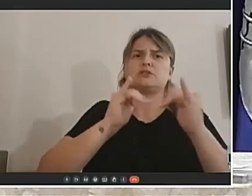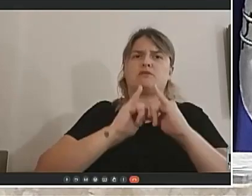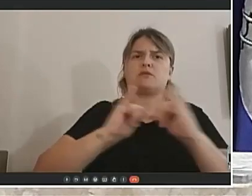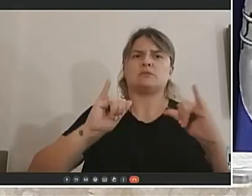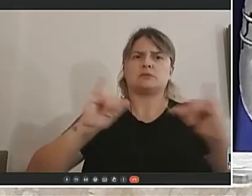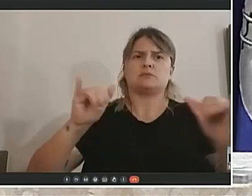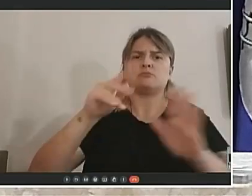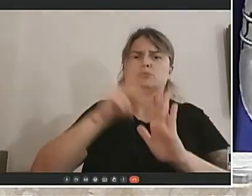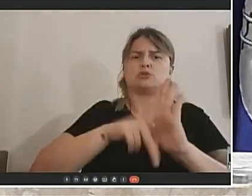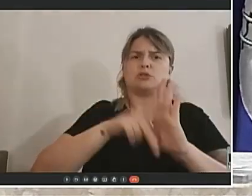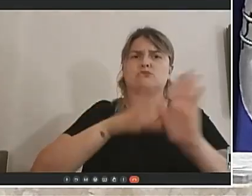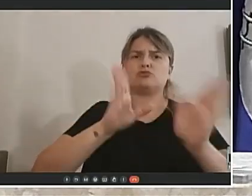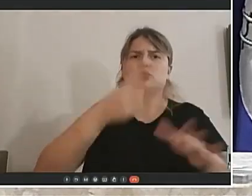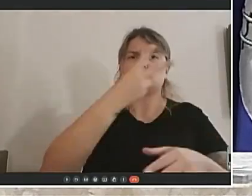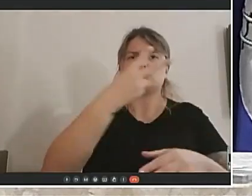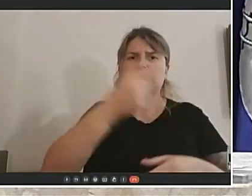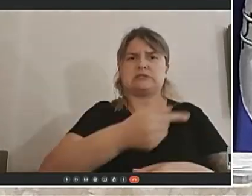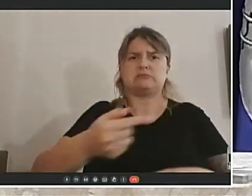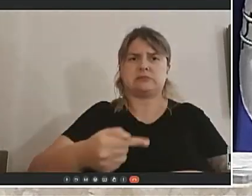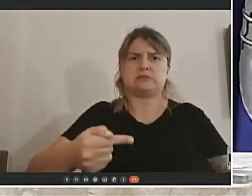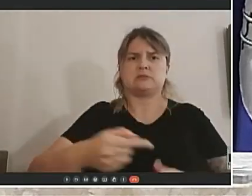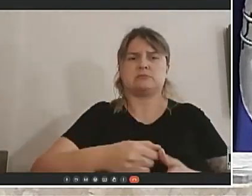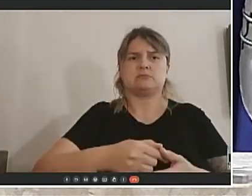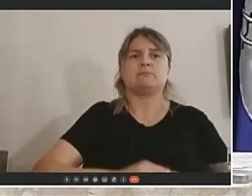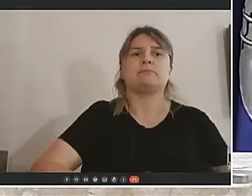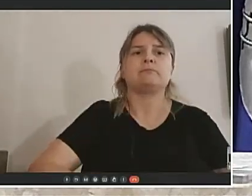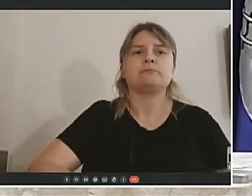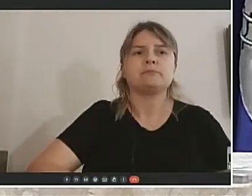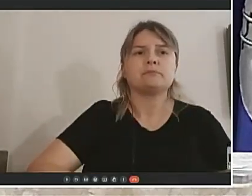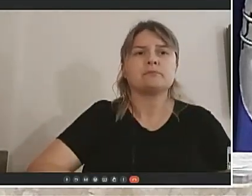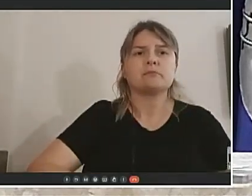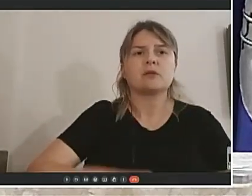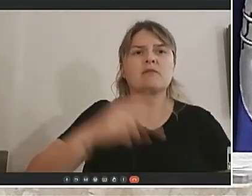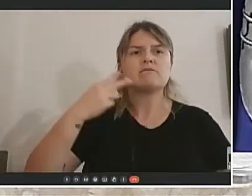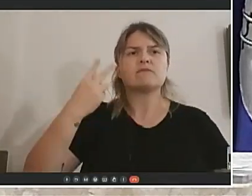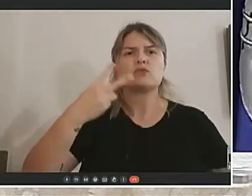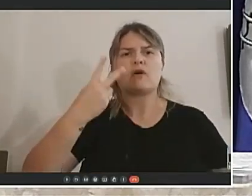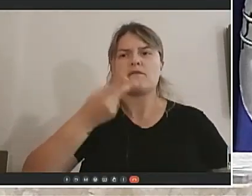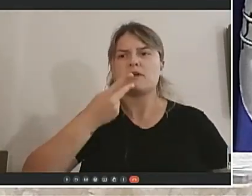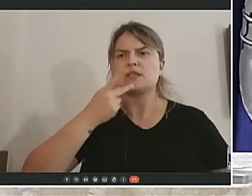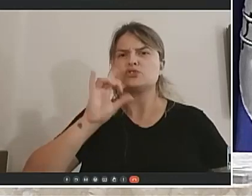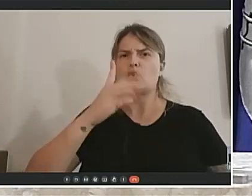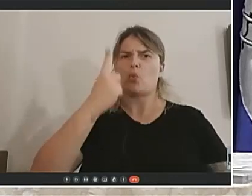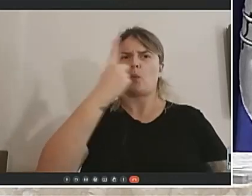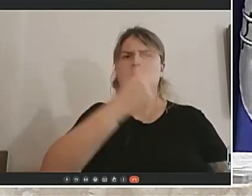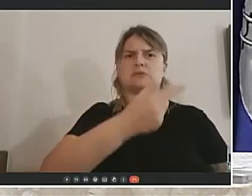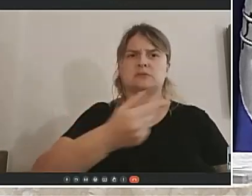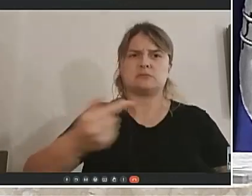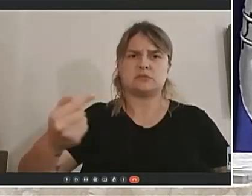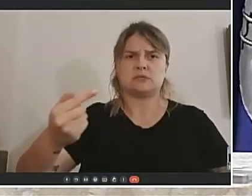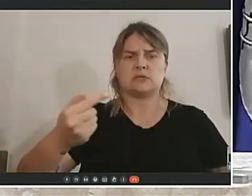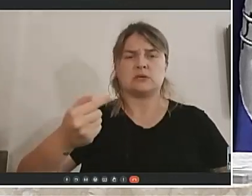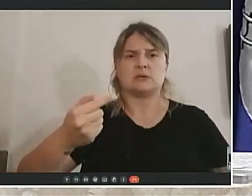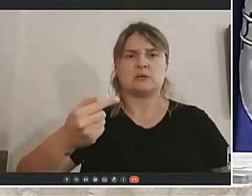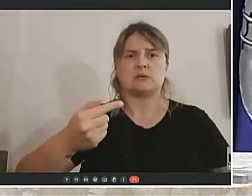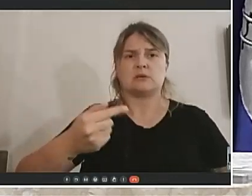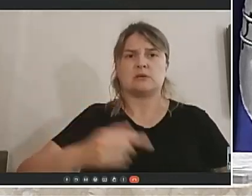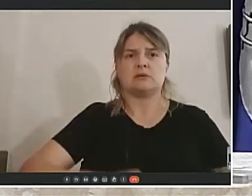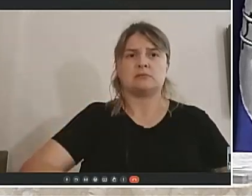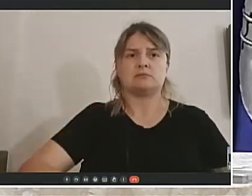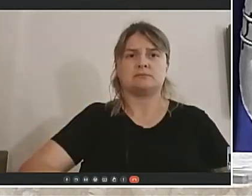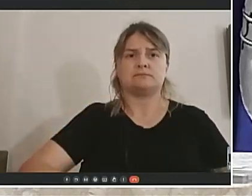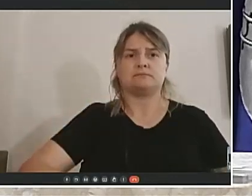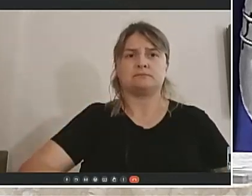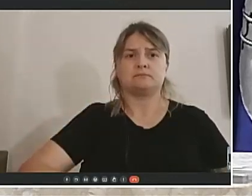tá duas semanas aqui na Câmara a vereadora fala que tá apenas uma semana na verdade já